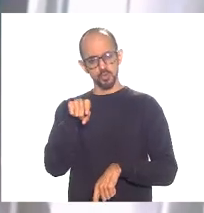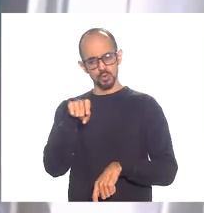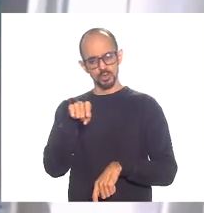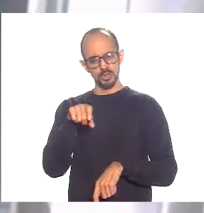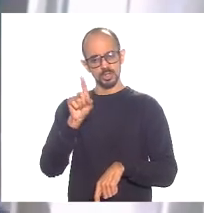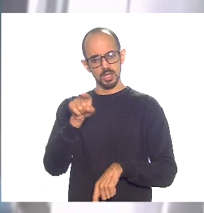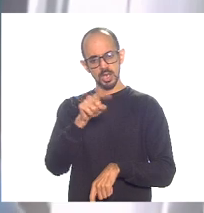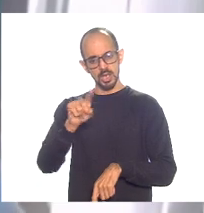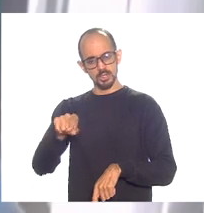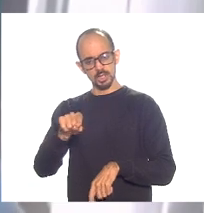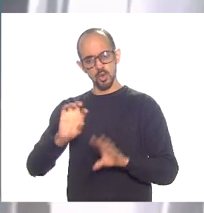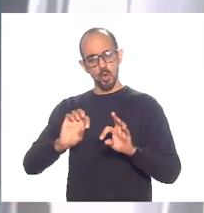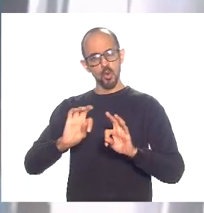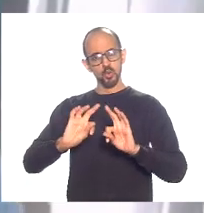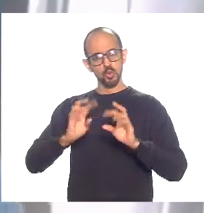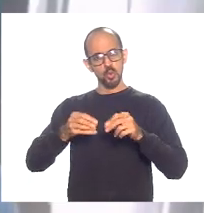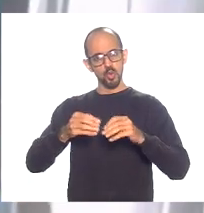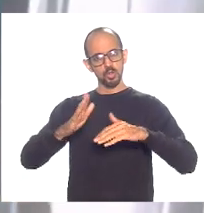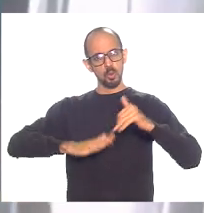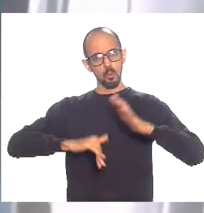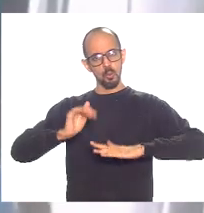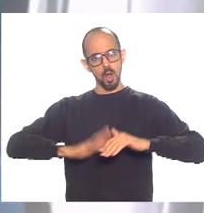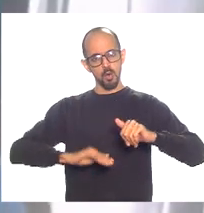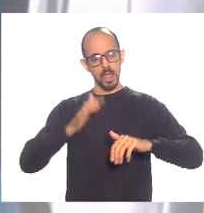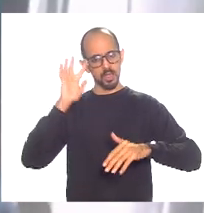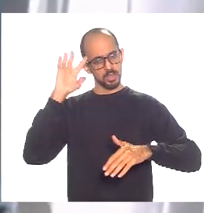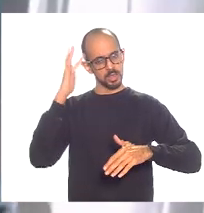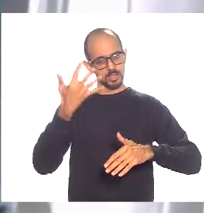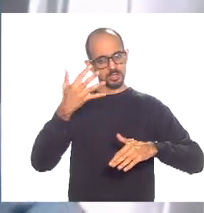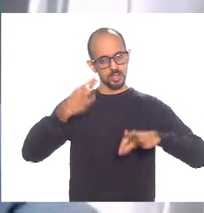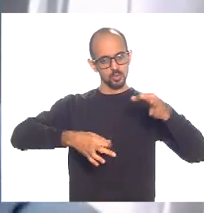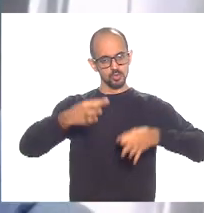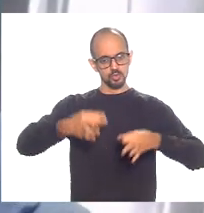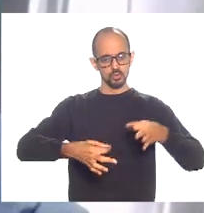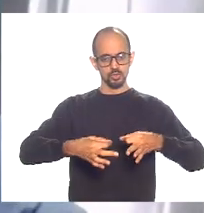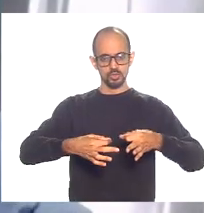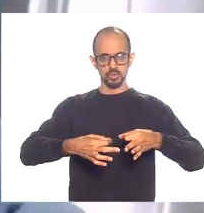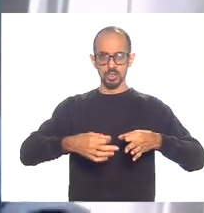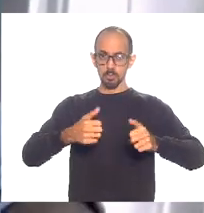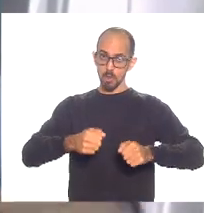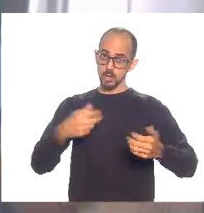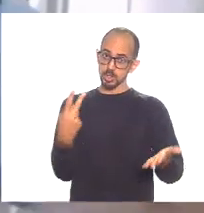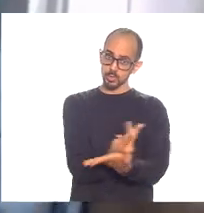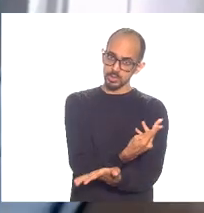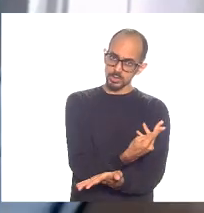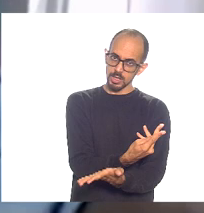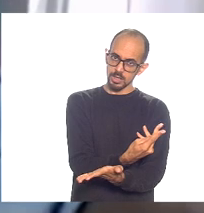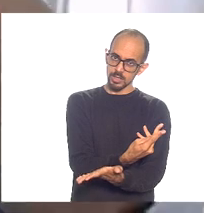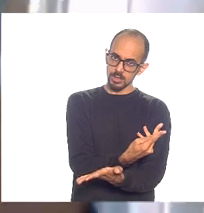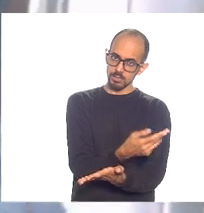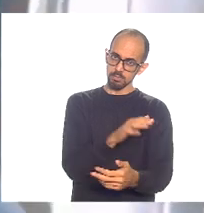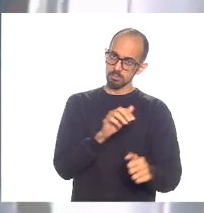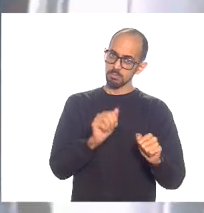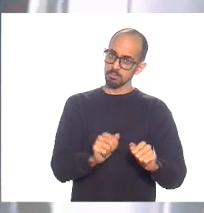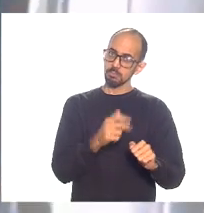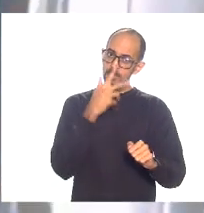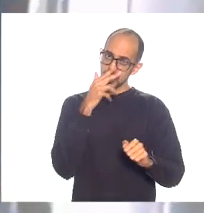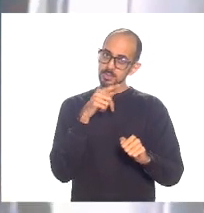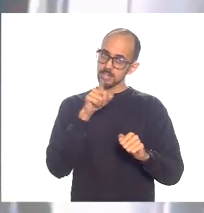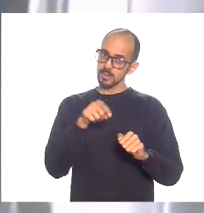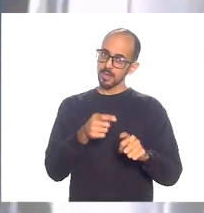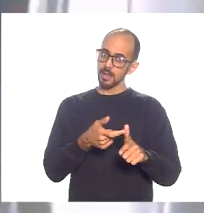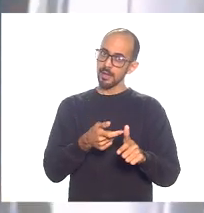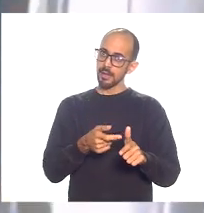suspensão de toda e qualquer decisão de justiça que venha a acontecer, é uma espécie de decisão preventiva. De qualquer